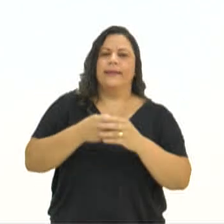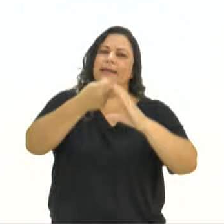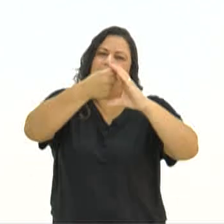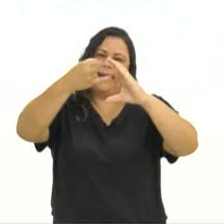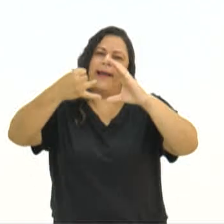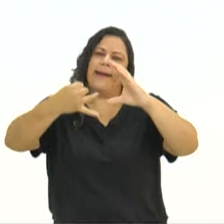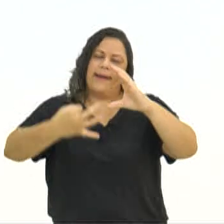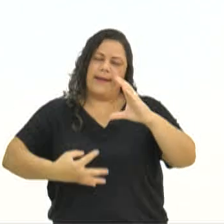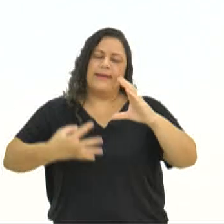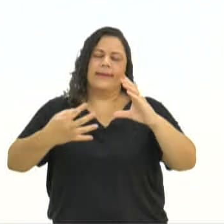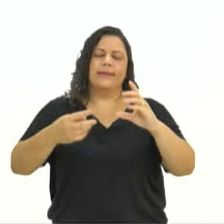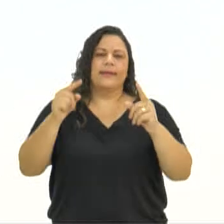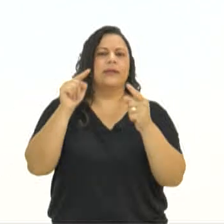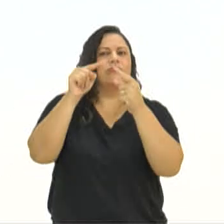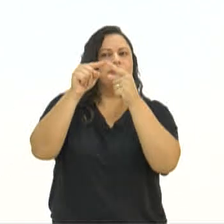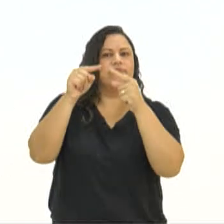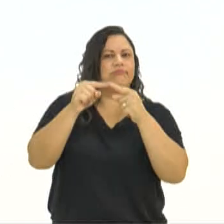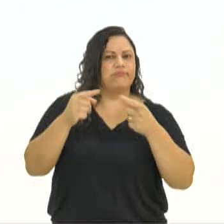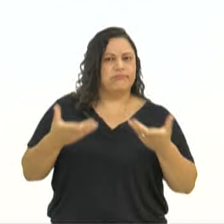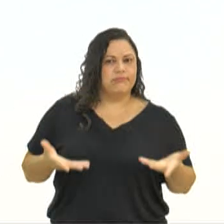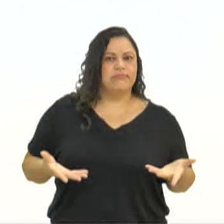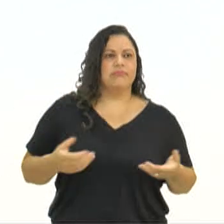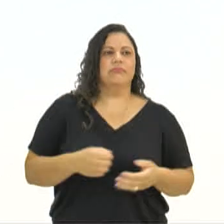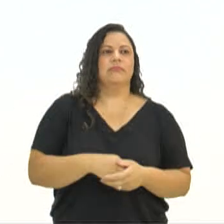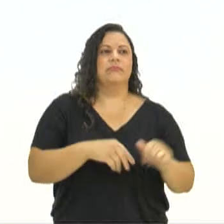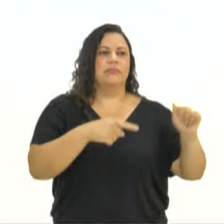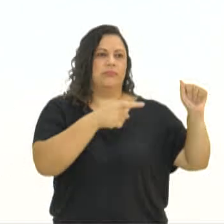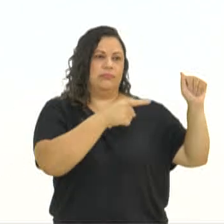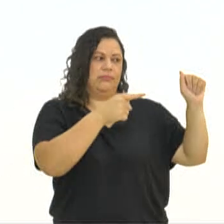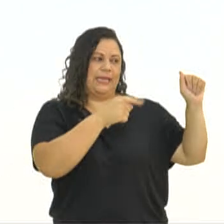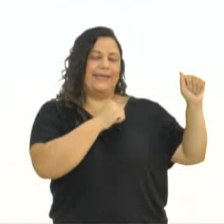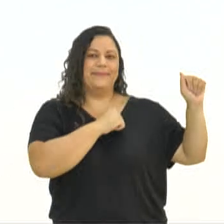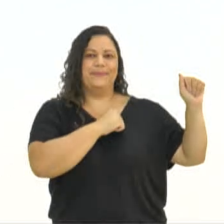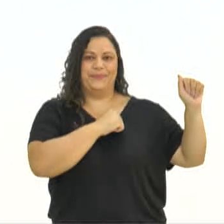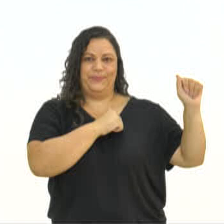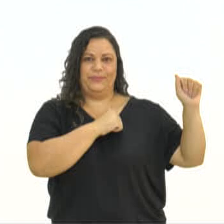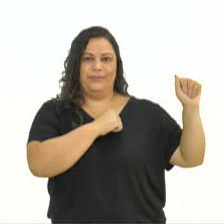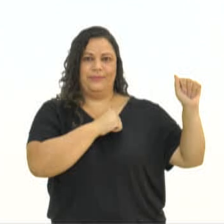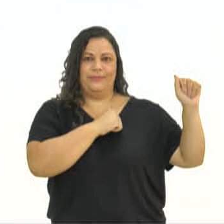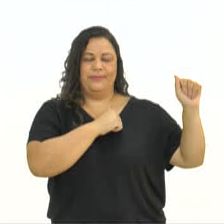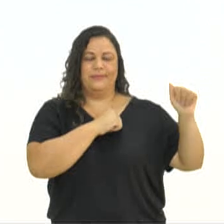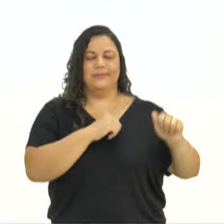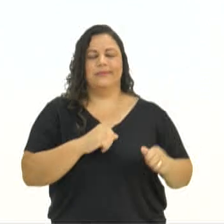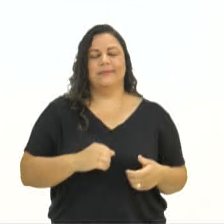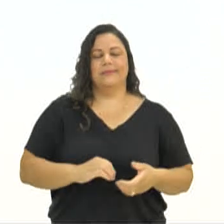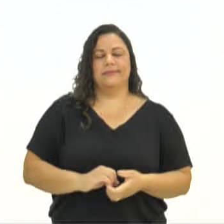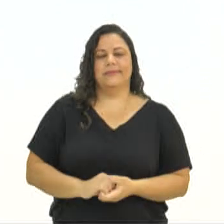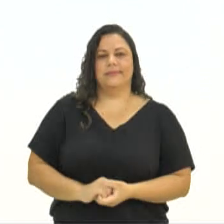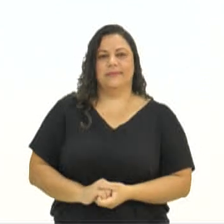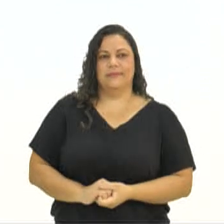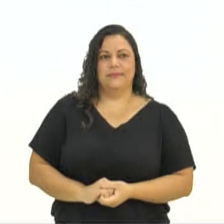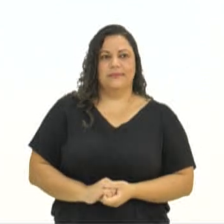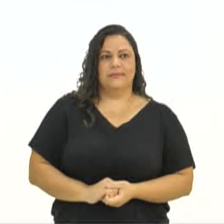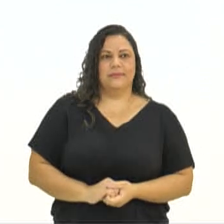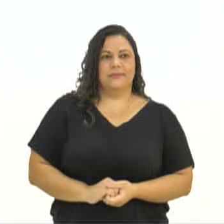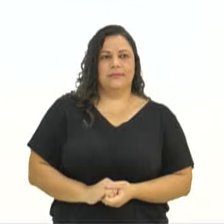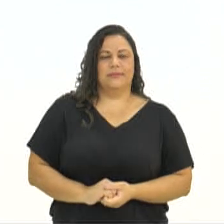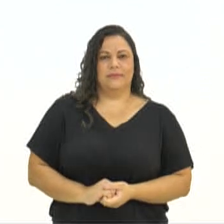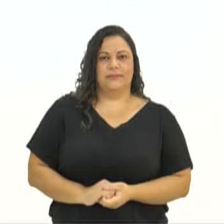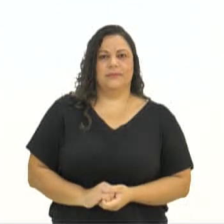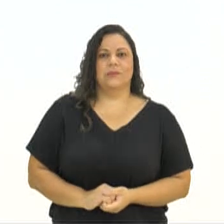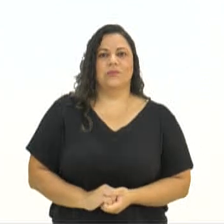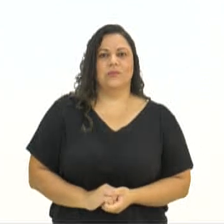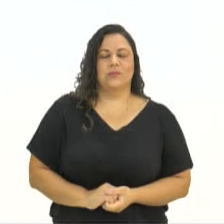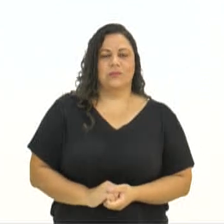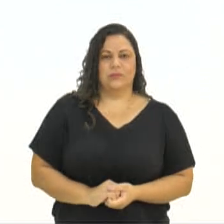fisicamente, caráter e personalidade? A letra A, es la protagonista de la obra. Es una ladrona